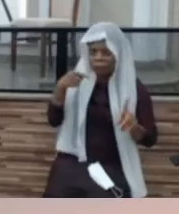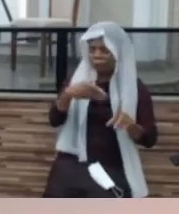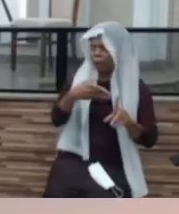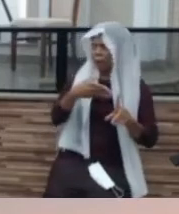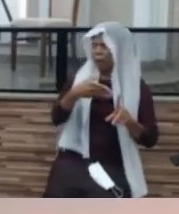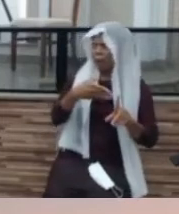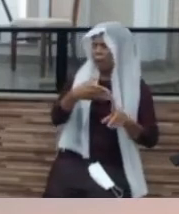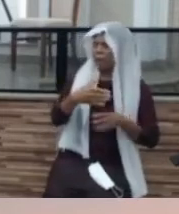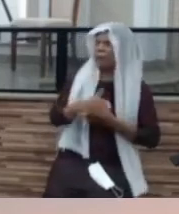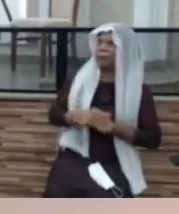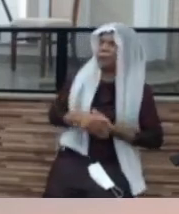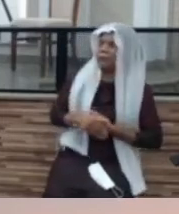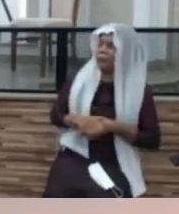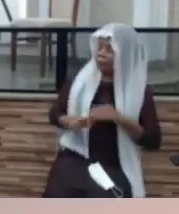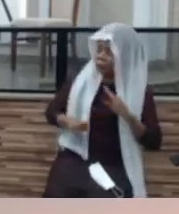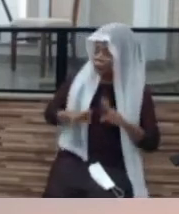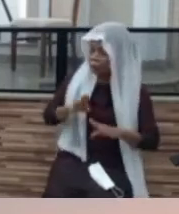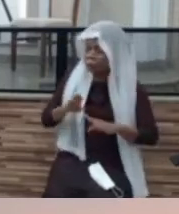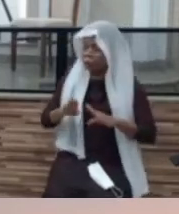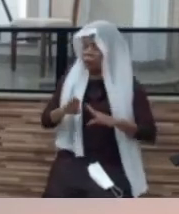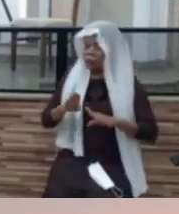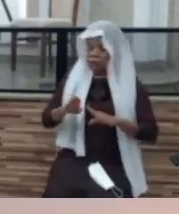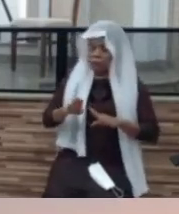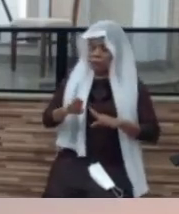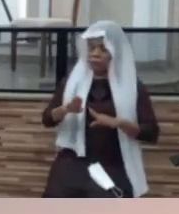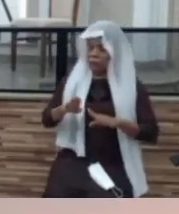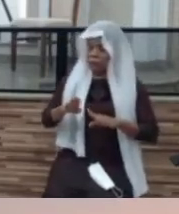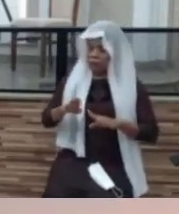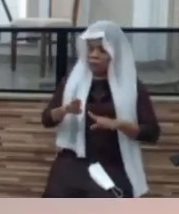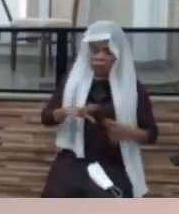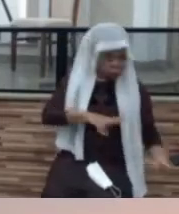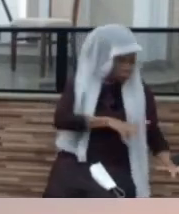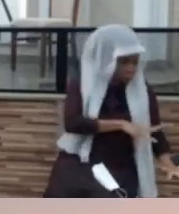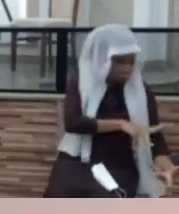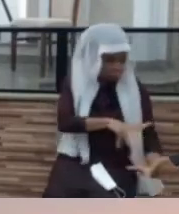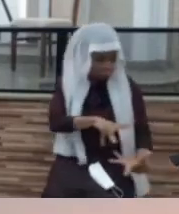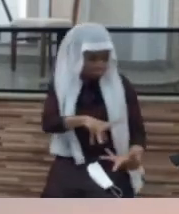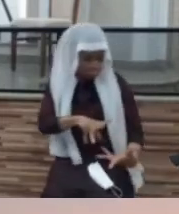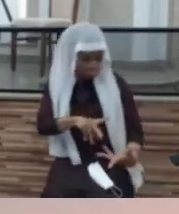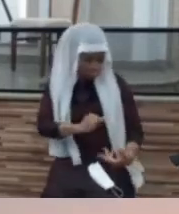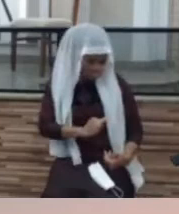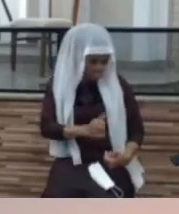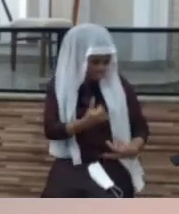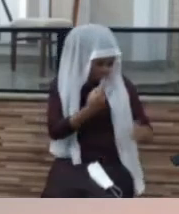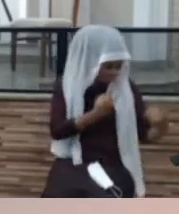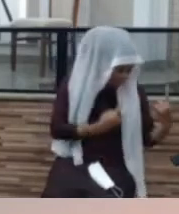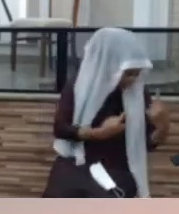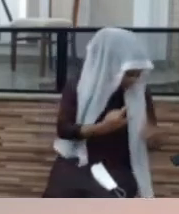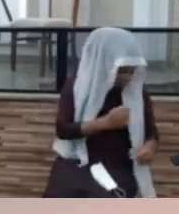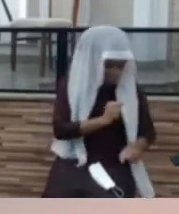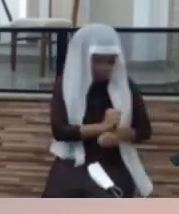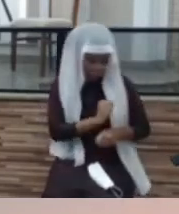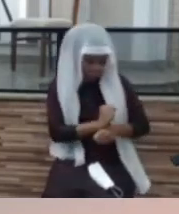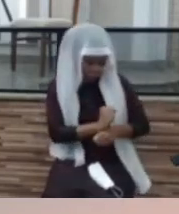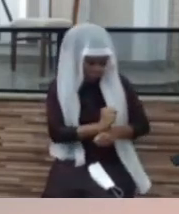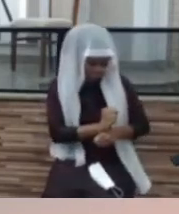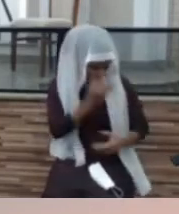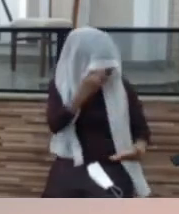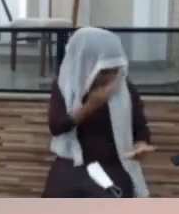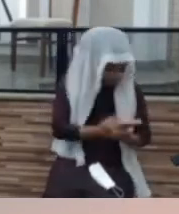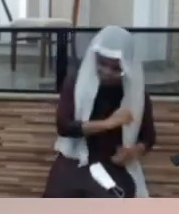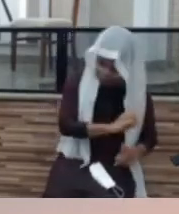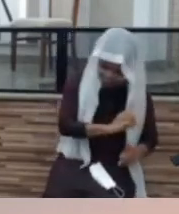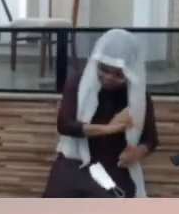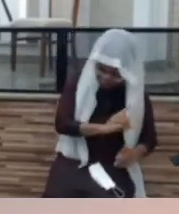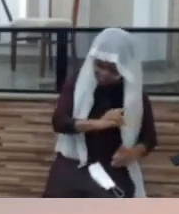da riqueza desse mundo, mas que ponham a sua esperança no Senhor. Glória ao nome do Senhor. Lá em Hebreus,